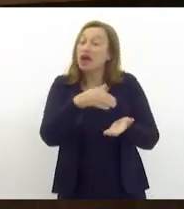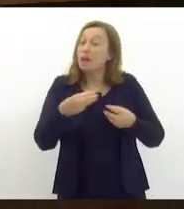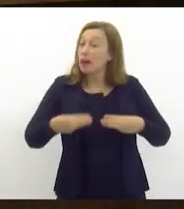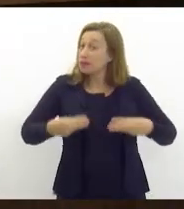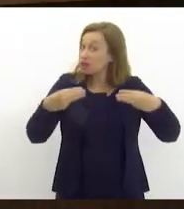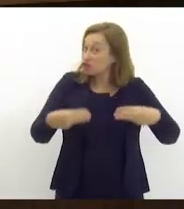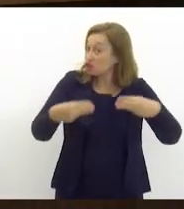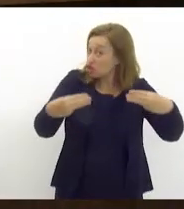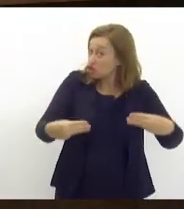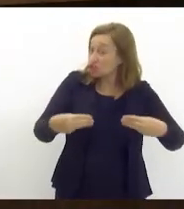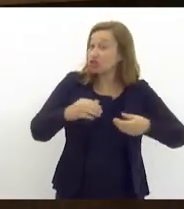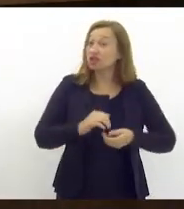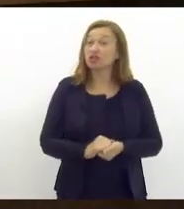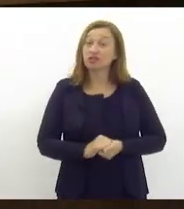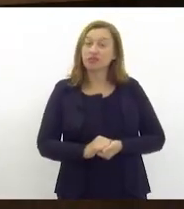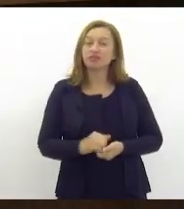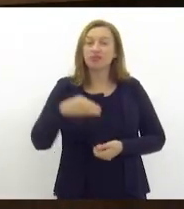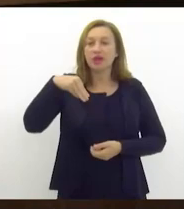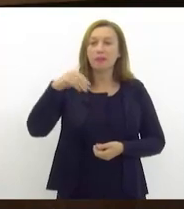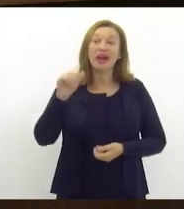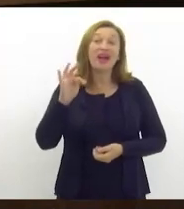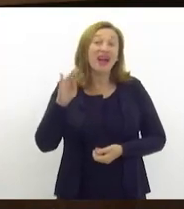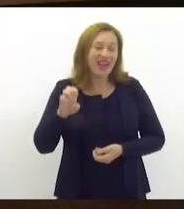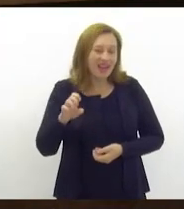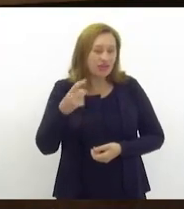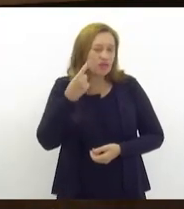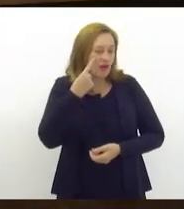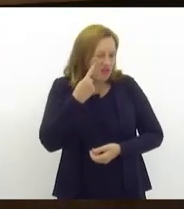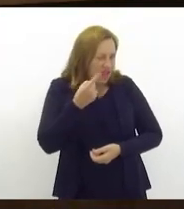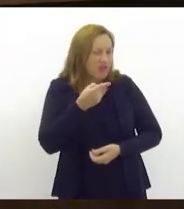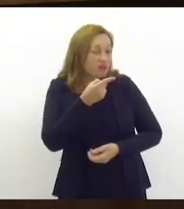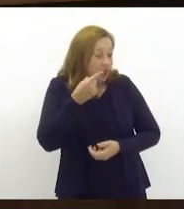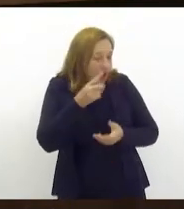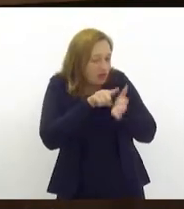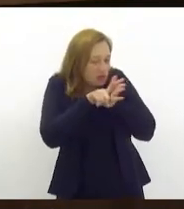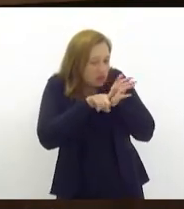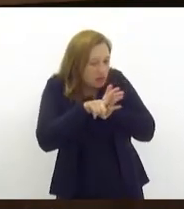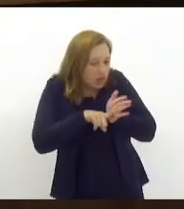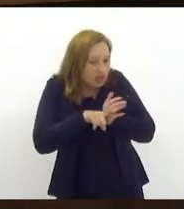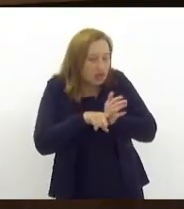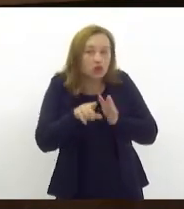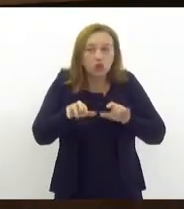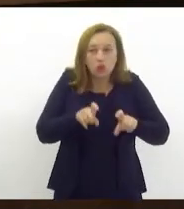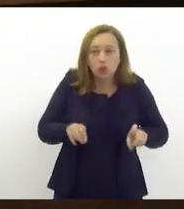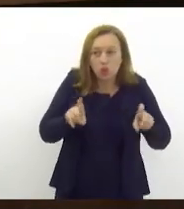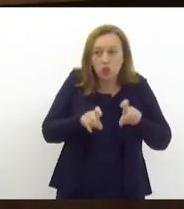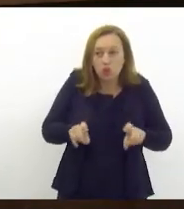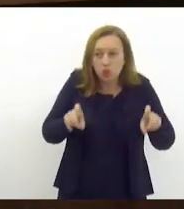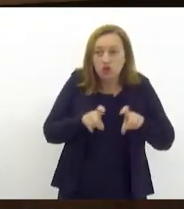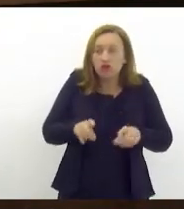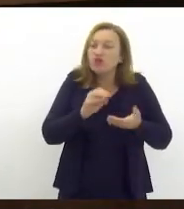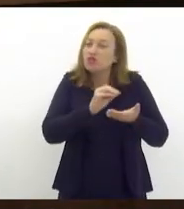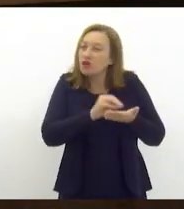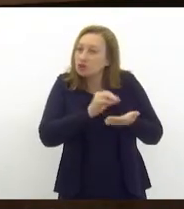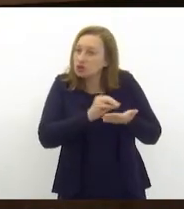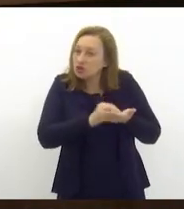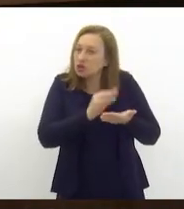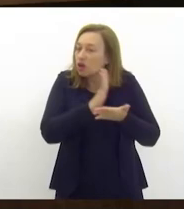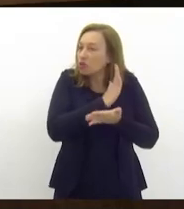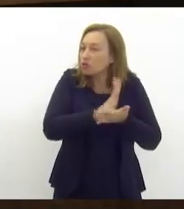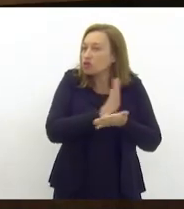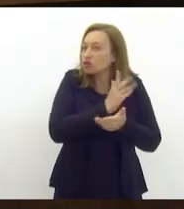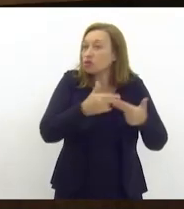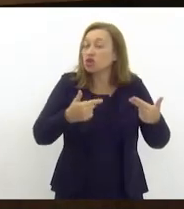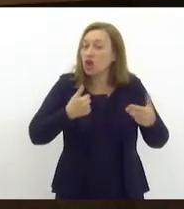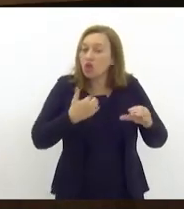ministra Margarete Menezes, para dar uma olhada, dar uma vasculhada lá no computador, ver se ficou algum Excel lá do Mário Frias. Se ela não quiser,